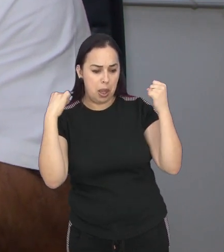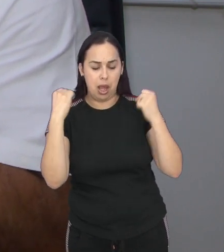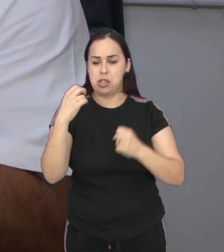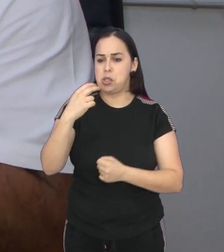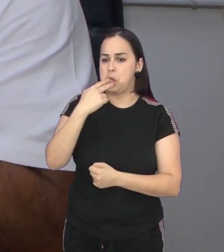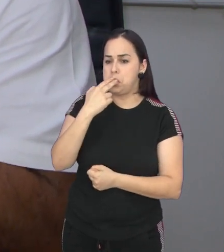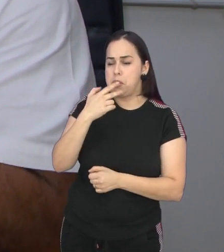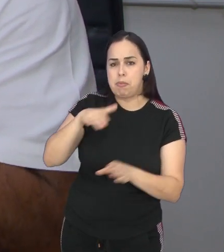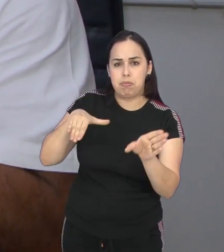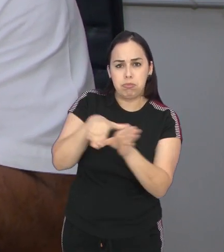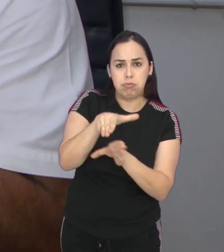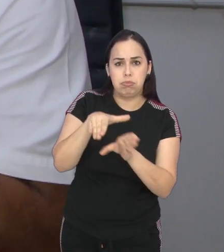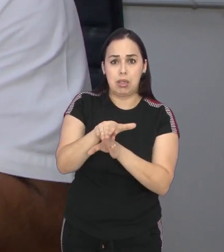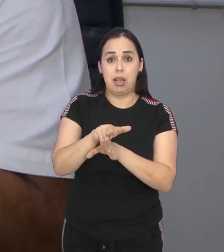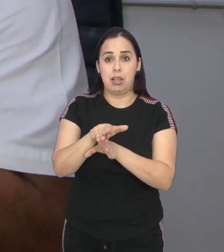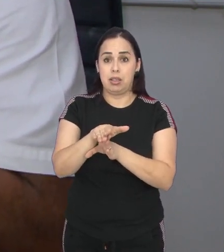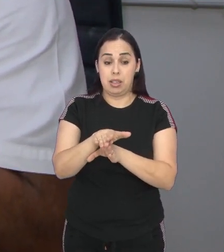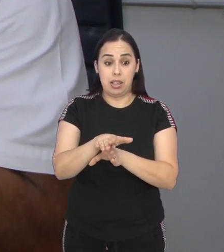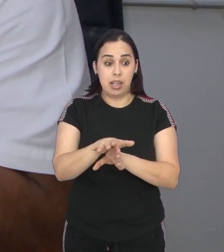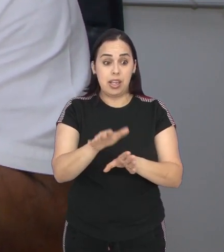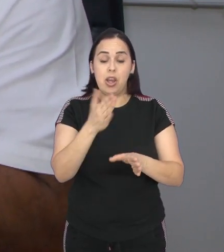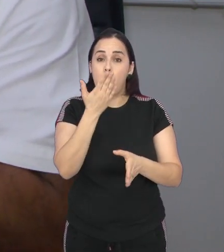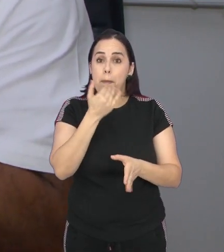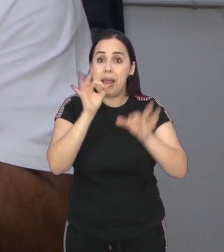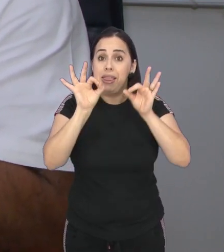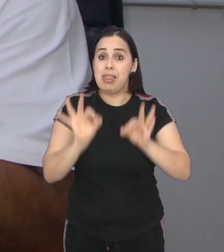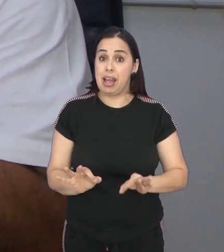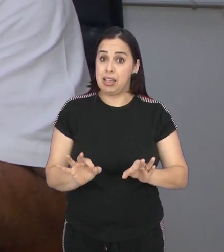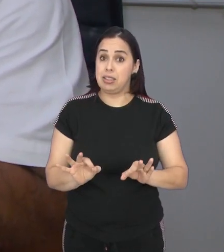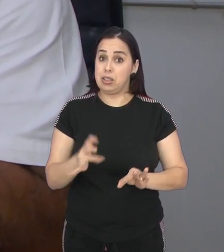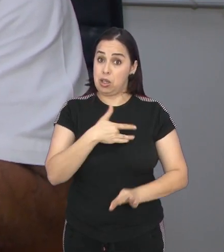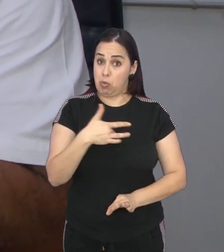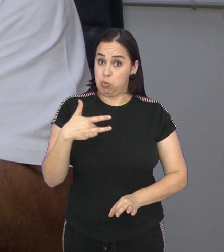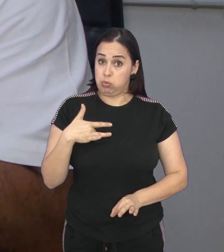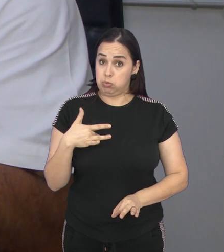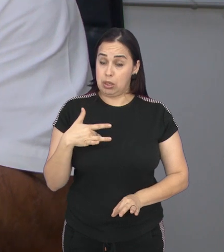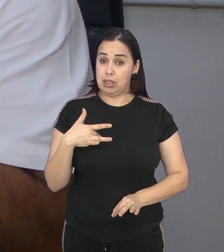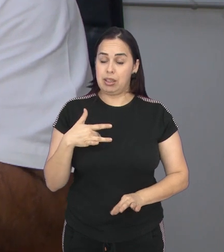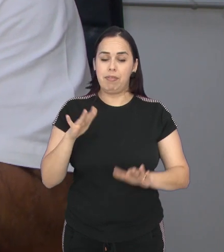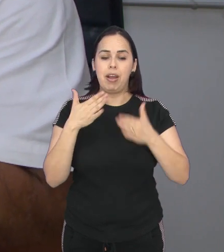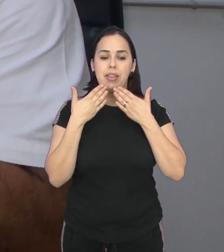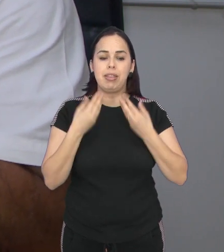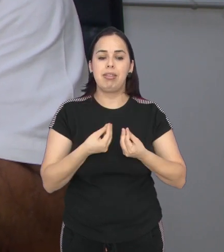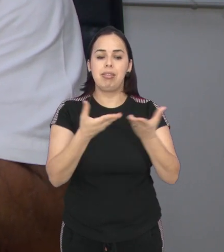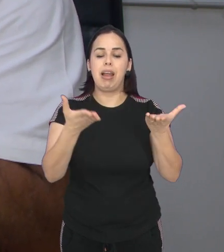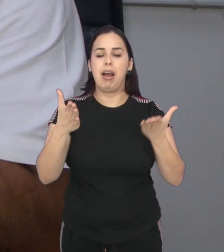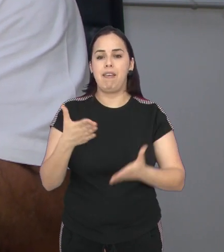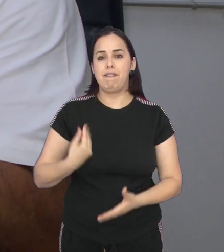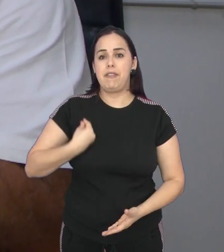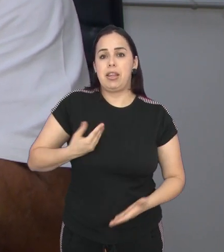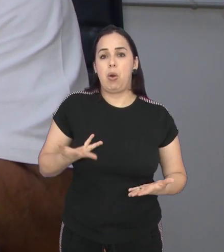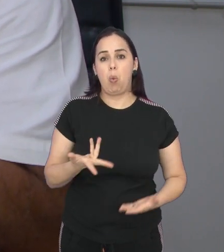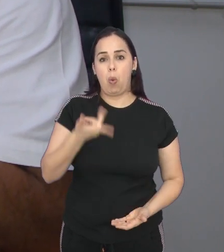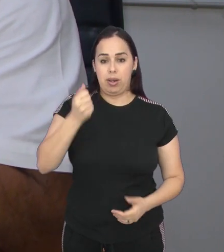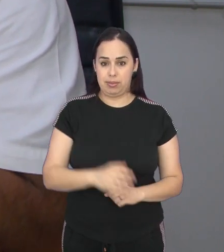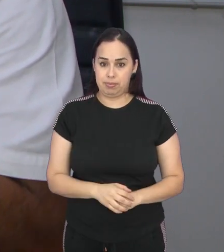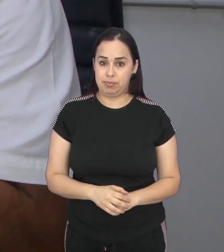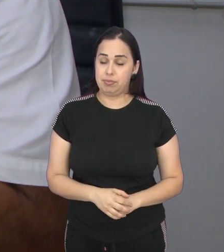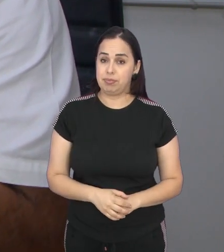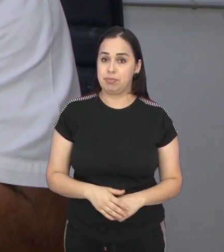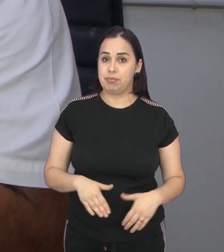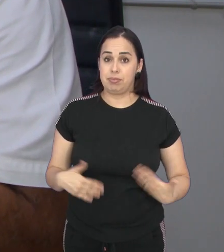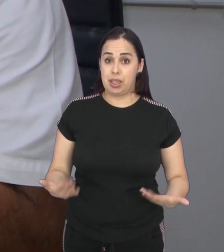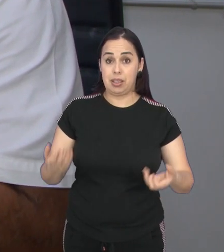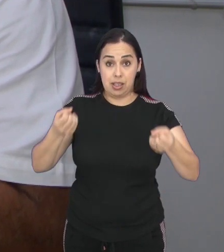atividades físicas nutricionais até de Educação de saúde vai ser promovido para melhoria da